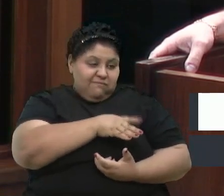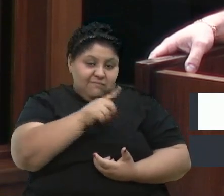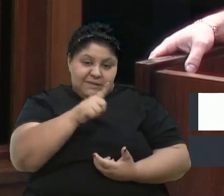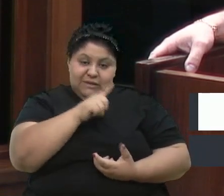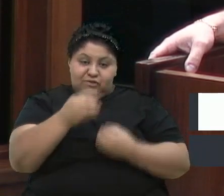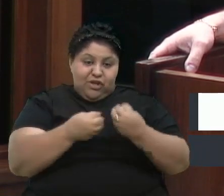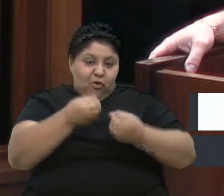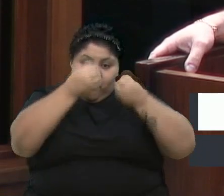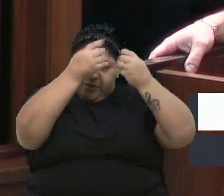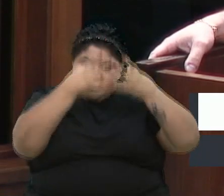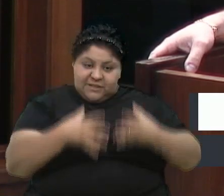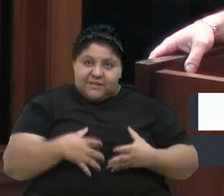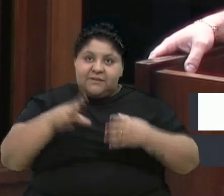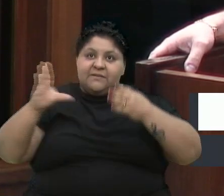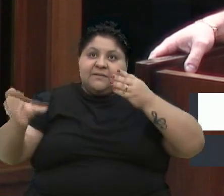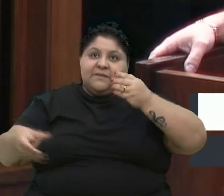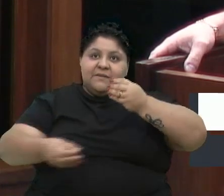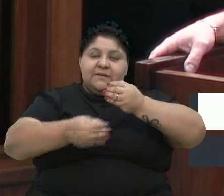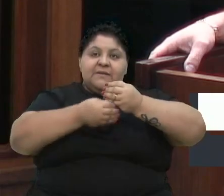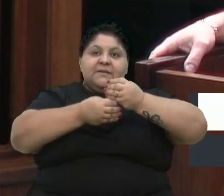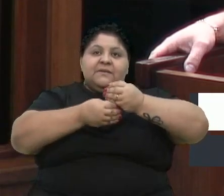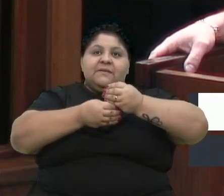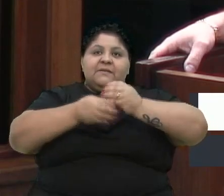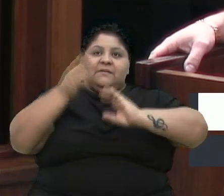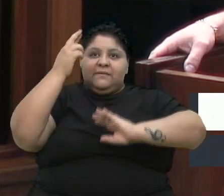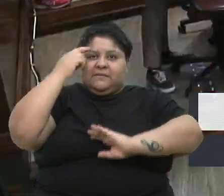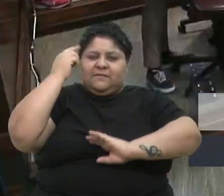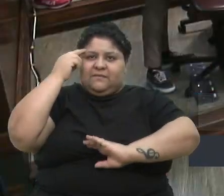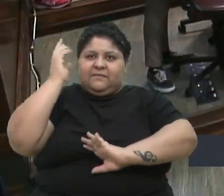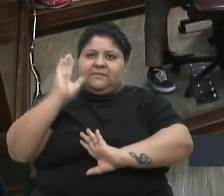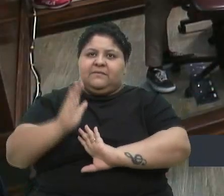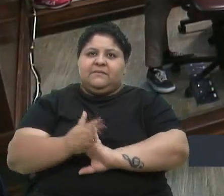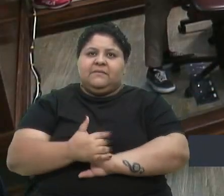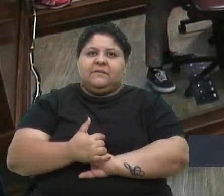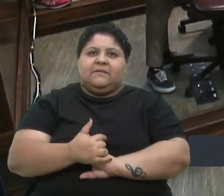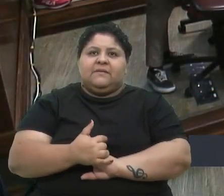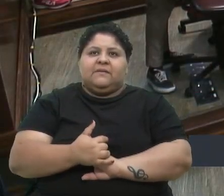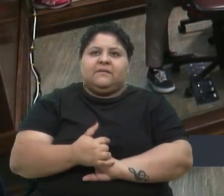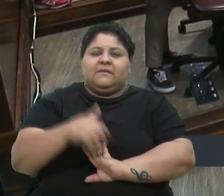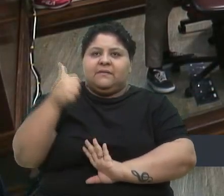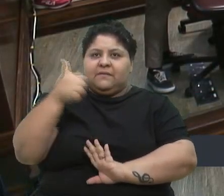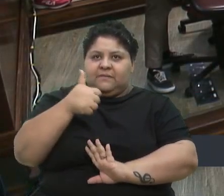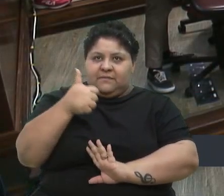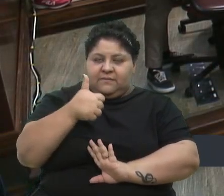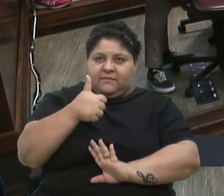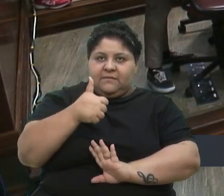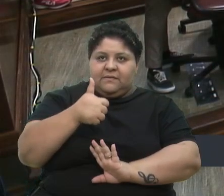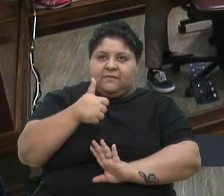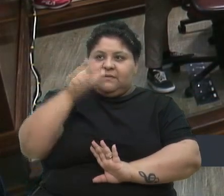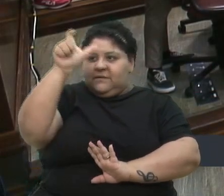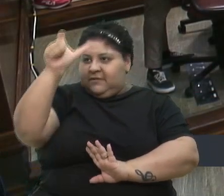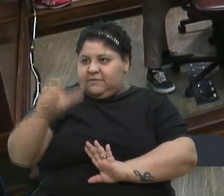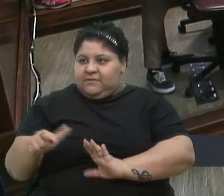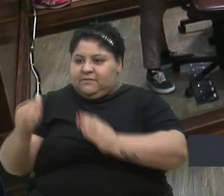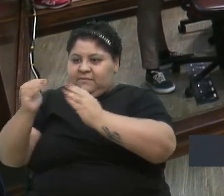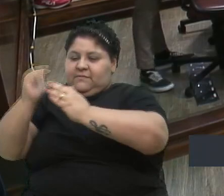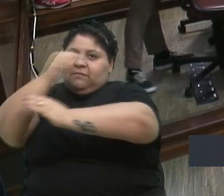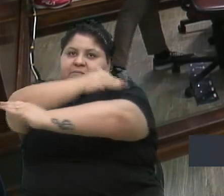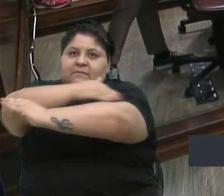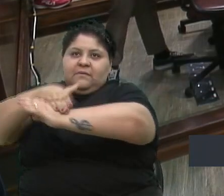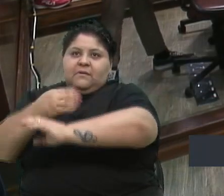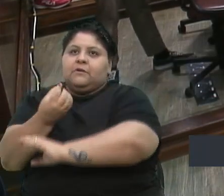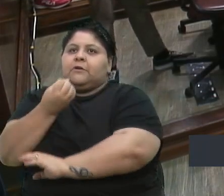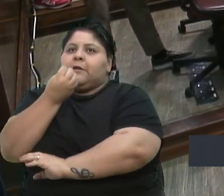Sua parte, vereador Bueno. Não, vereador, primeiro a respeito das pessoas em situação de rua, né? Que bom que vai ser feita essa